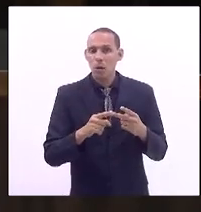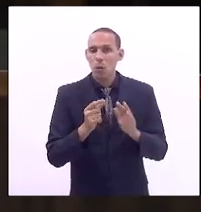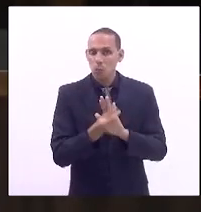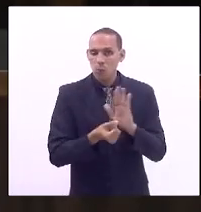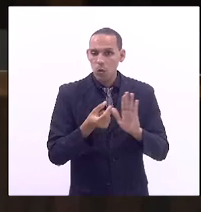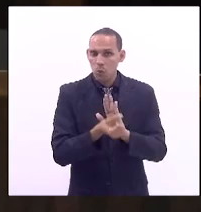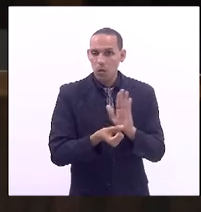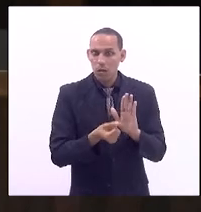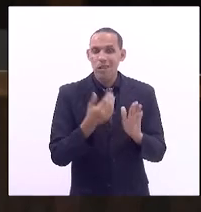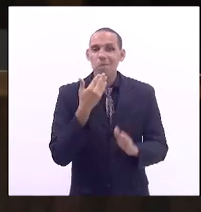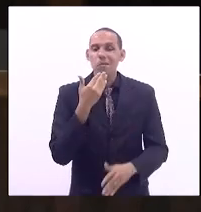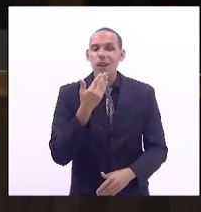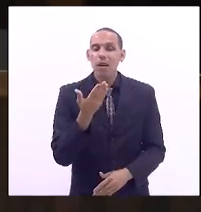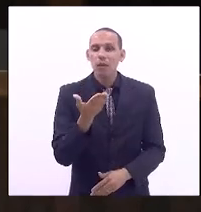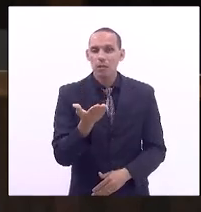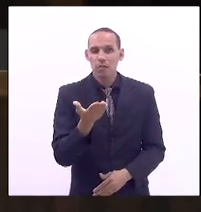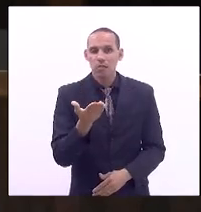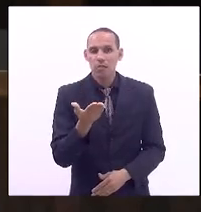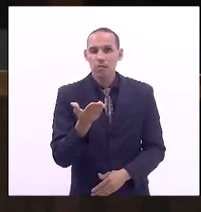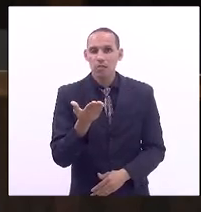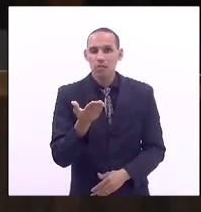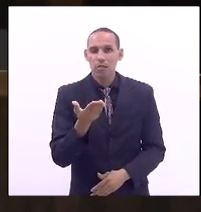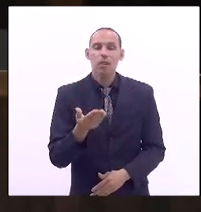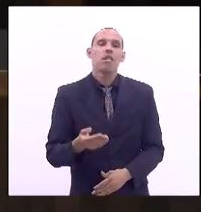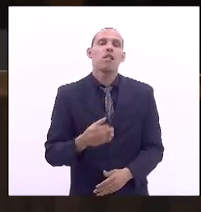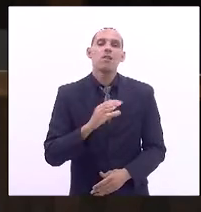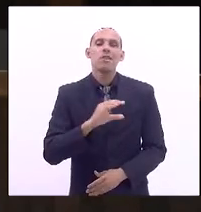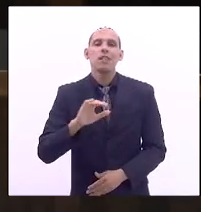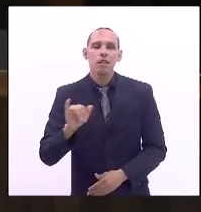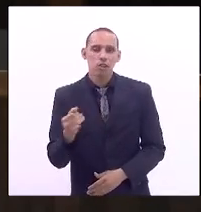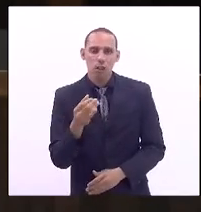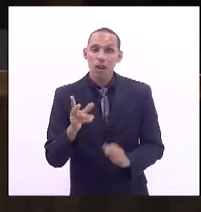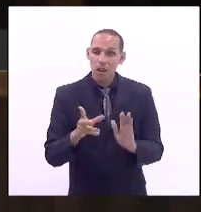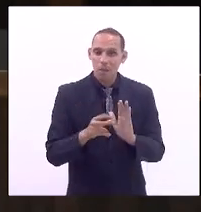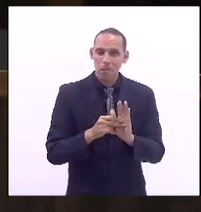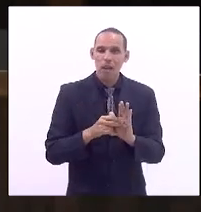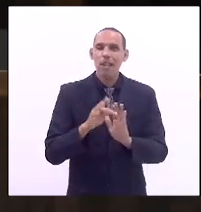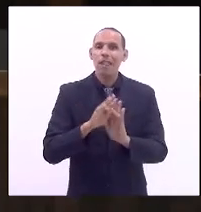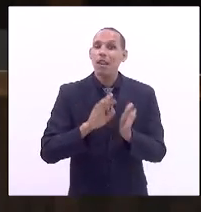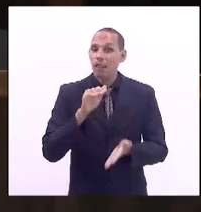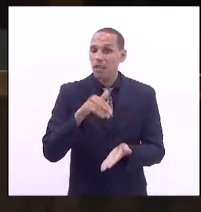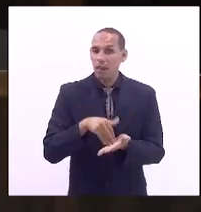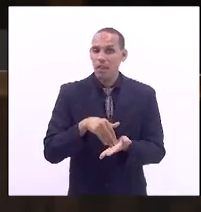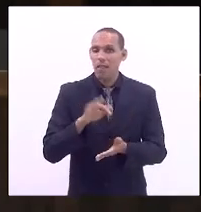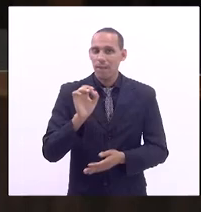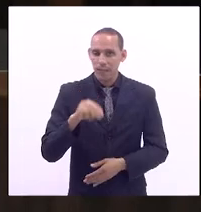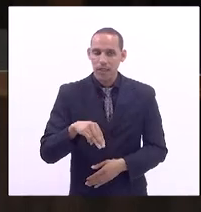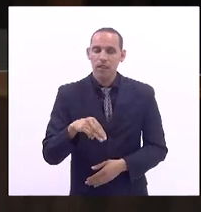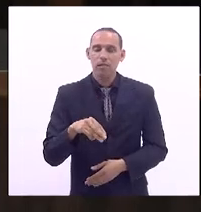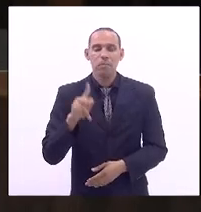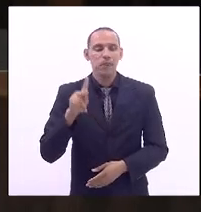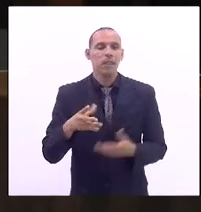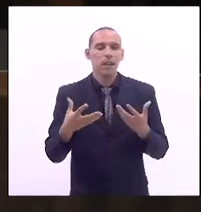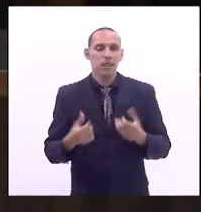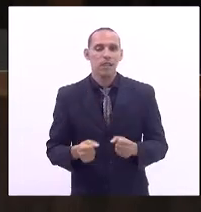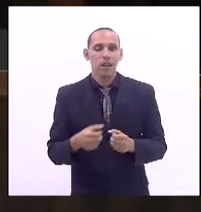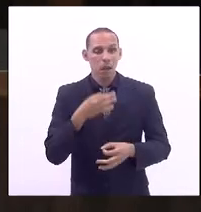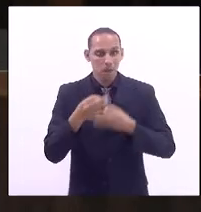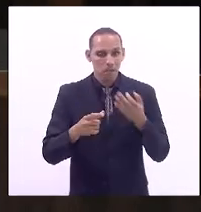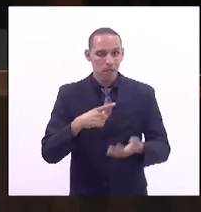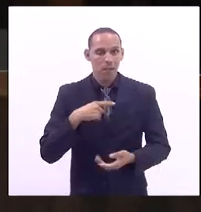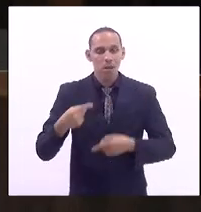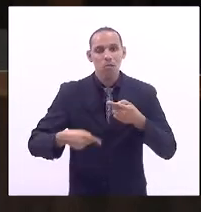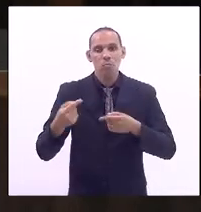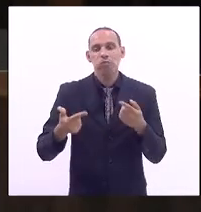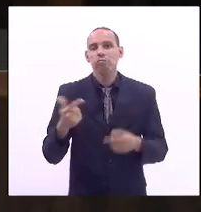e aí eu pedi para você Letícia pela comissão de constiutição deu emenda forma de finalização que a presidência de fere os pareceres emitidos